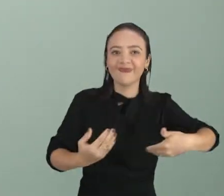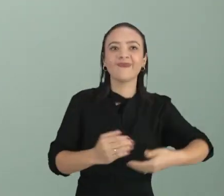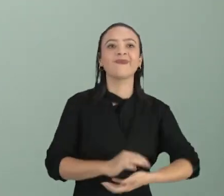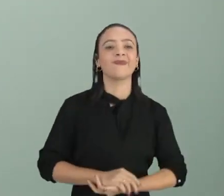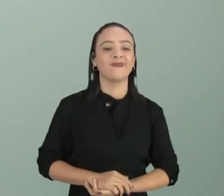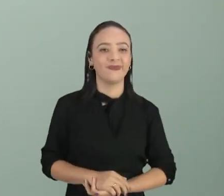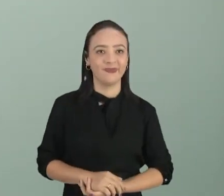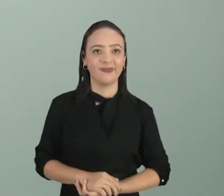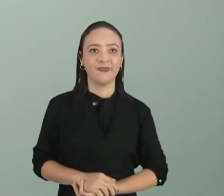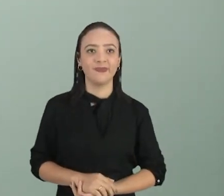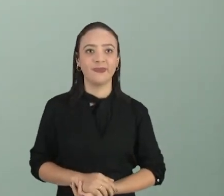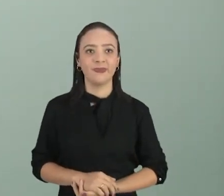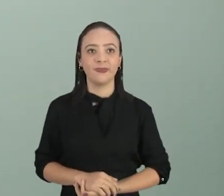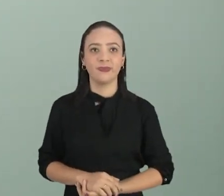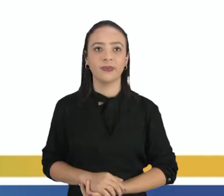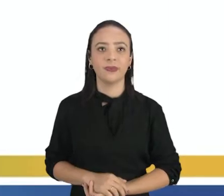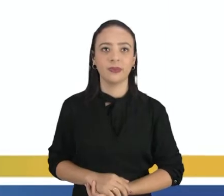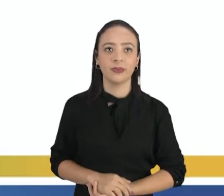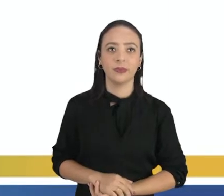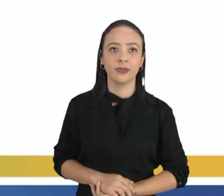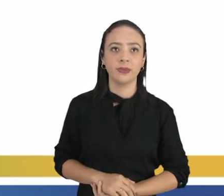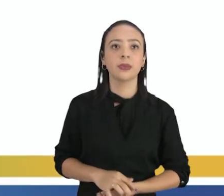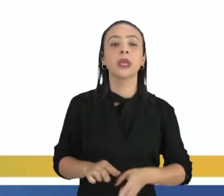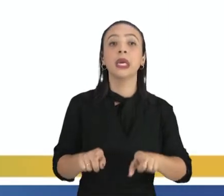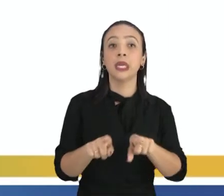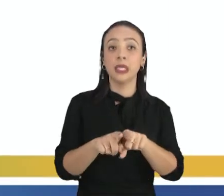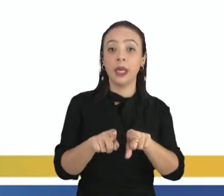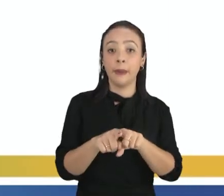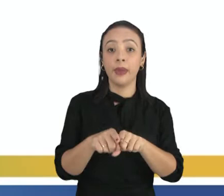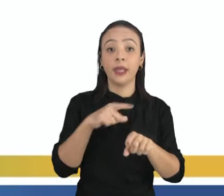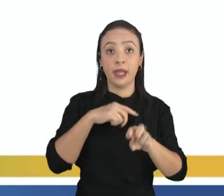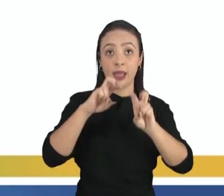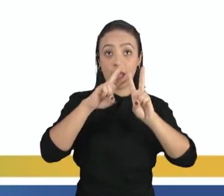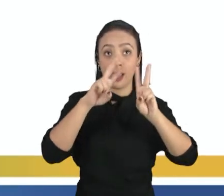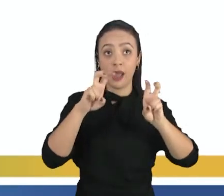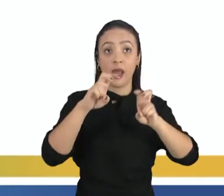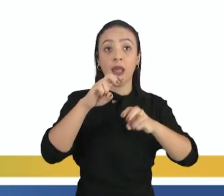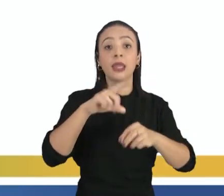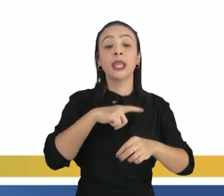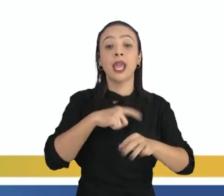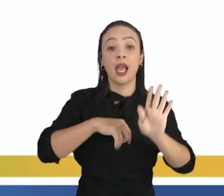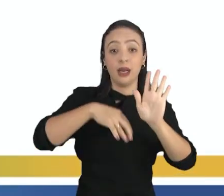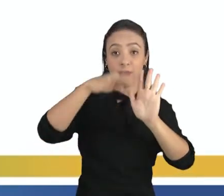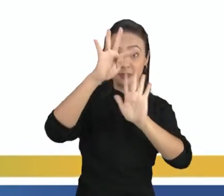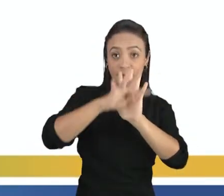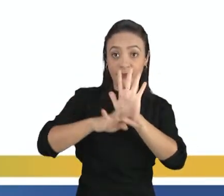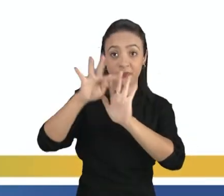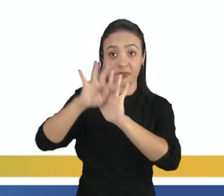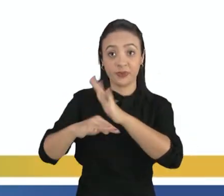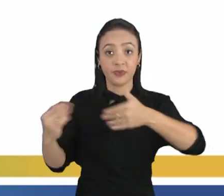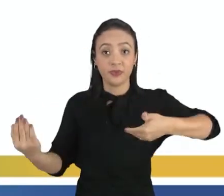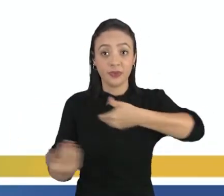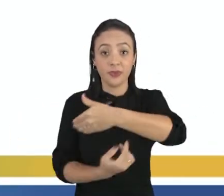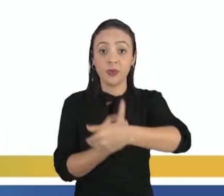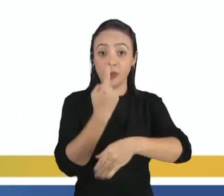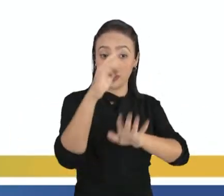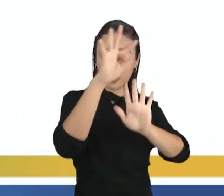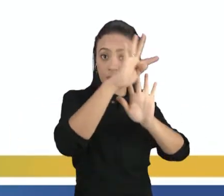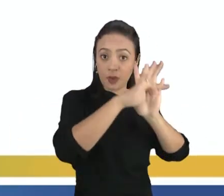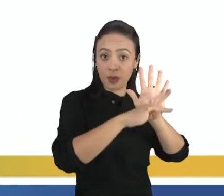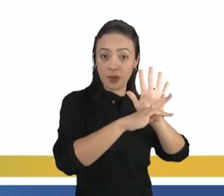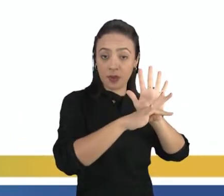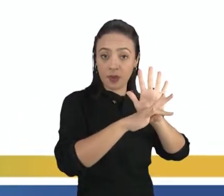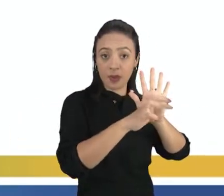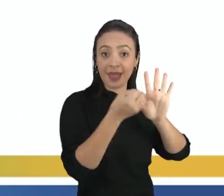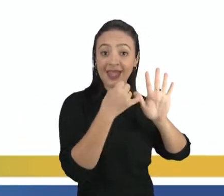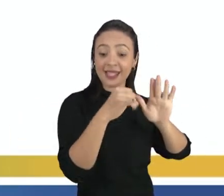foi demarcada ali entre aspas, tá? Além das aspas, a intertextualidade. Dentro de um texto, quando eu